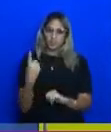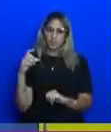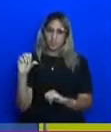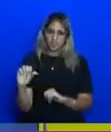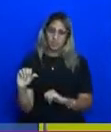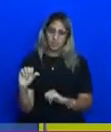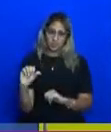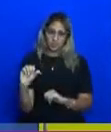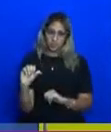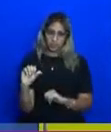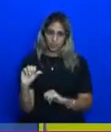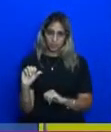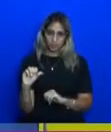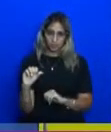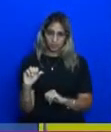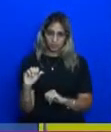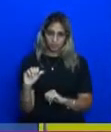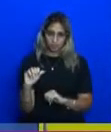19.